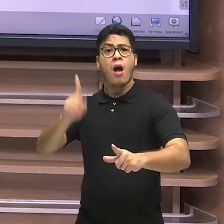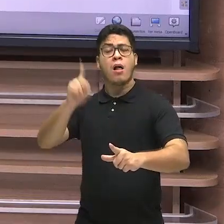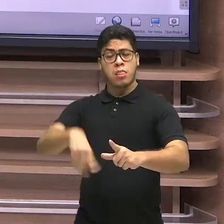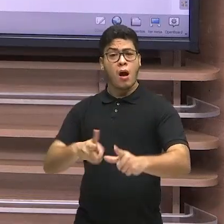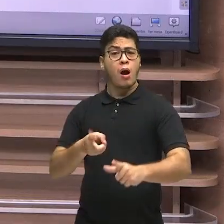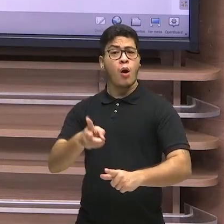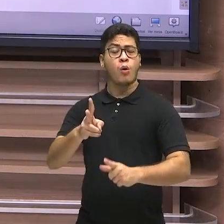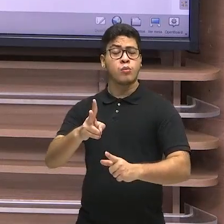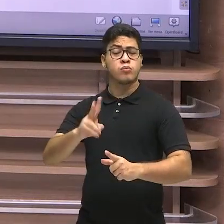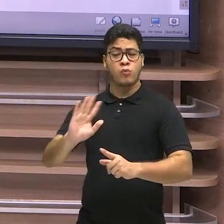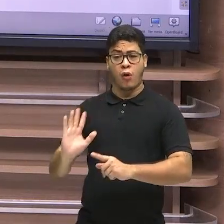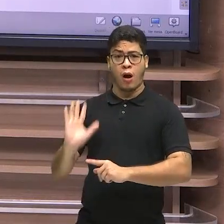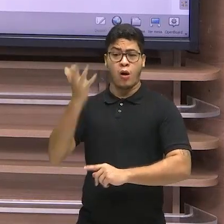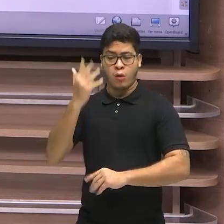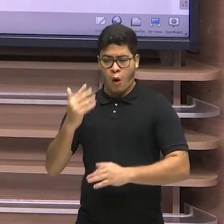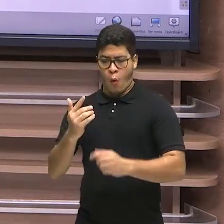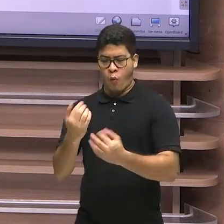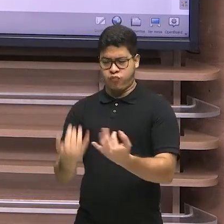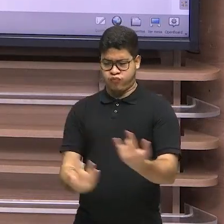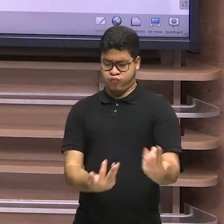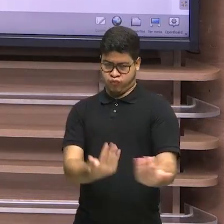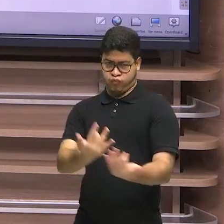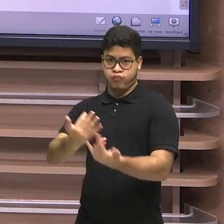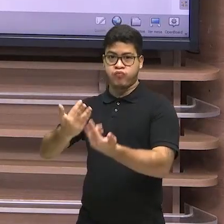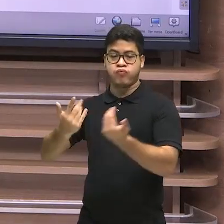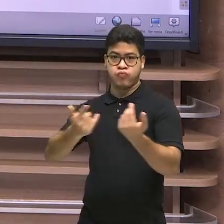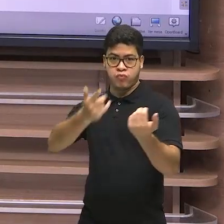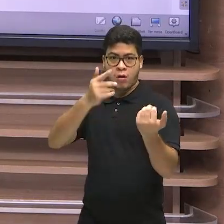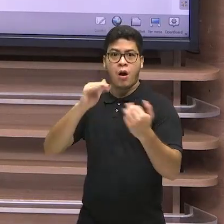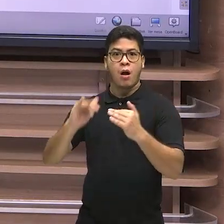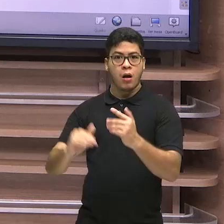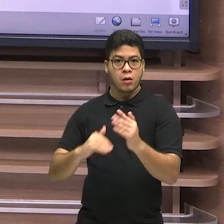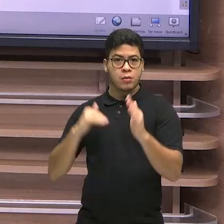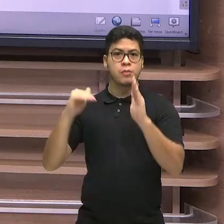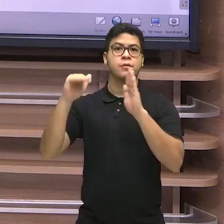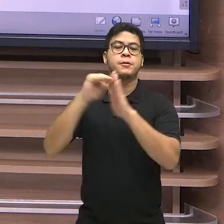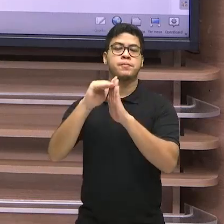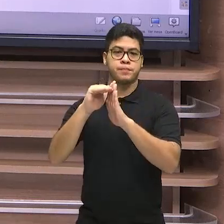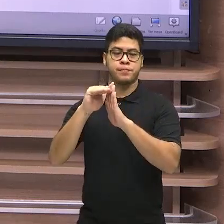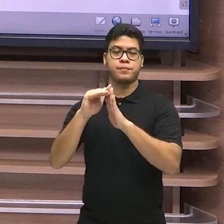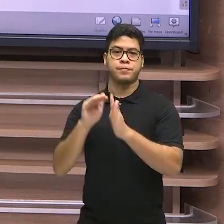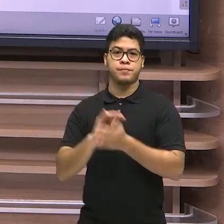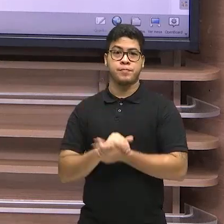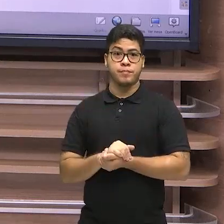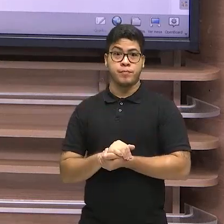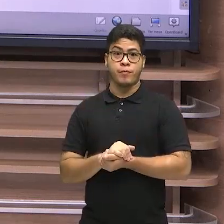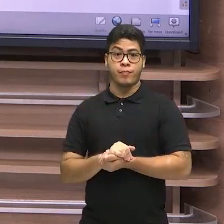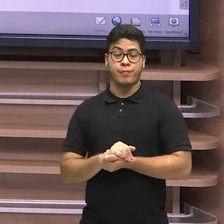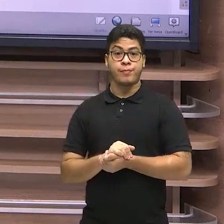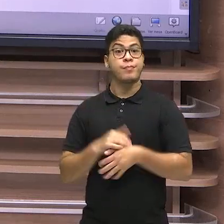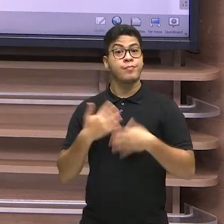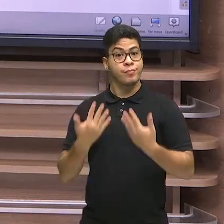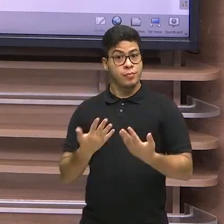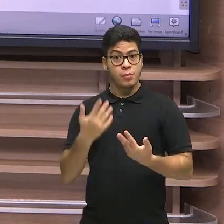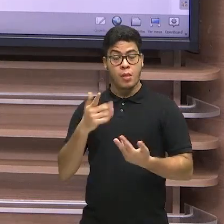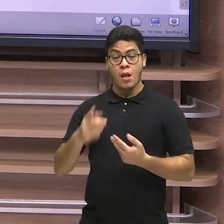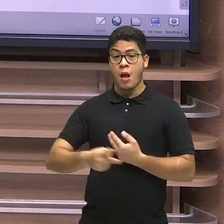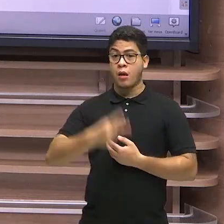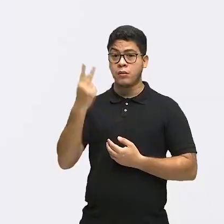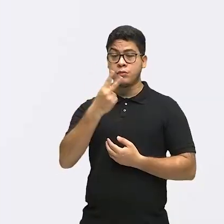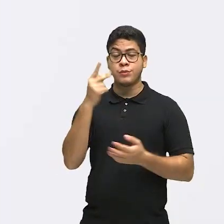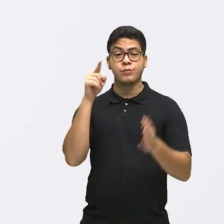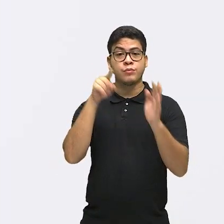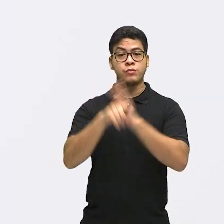lógico que era a alternativa E, né? As queimadas contribuem para o aquecimento global e não reduzem. Vamos para a